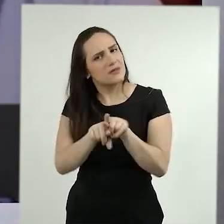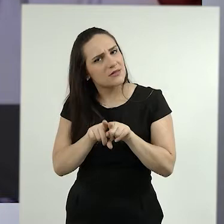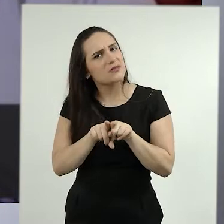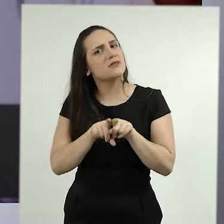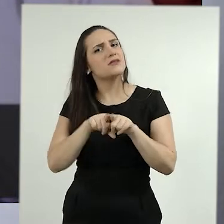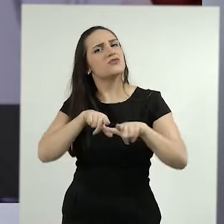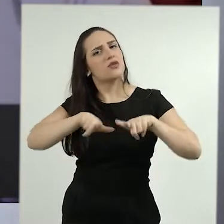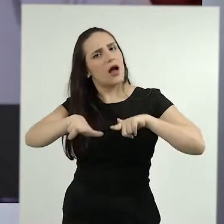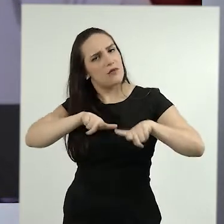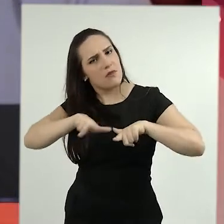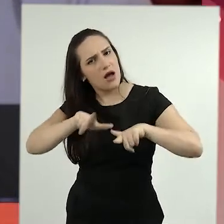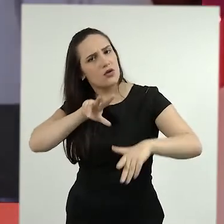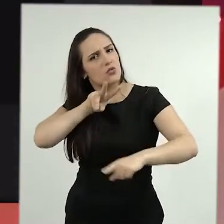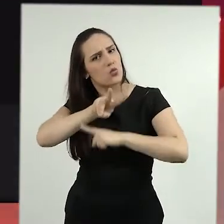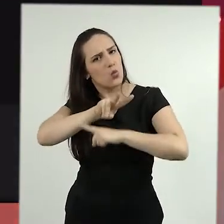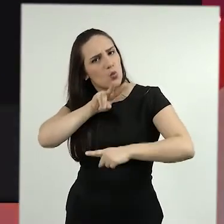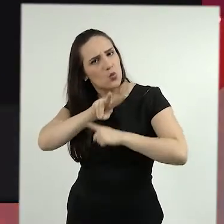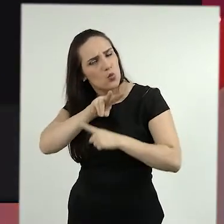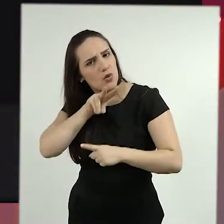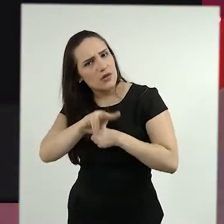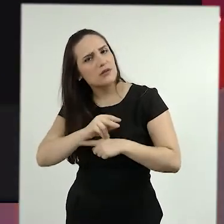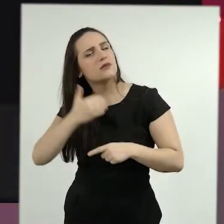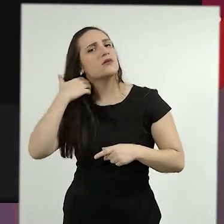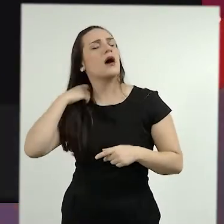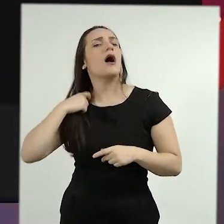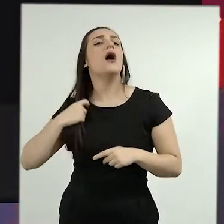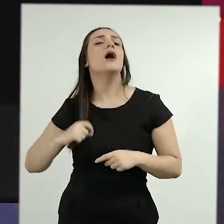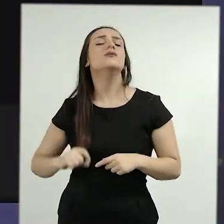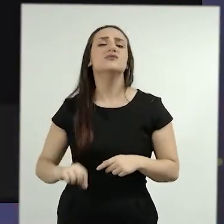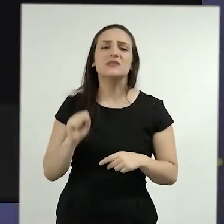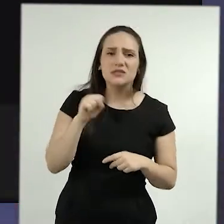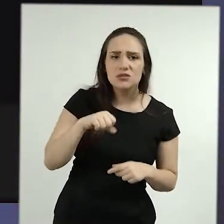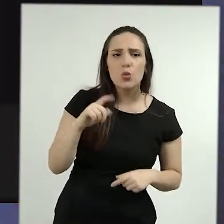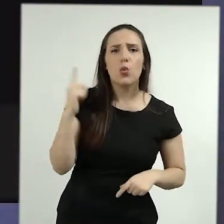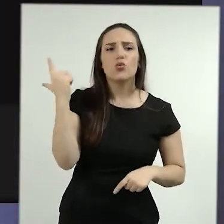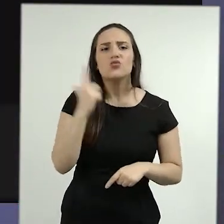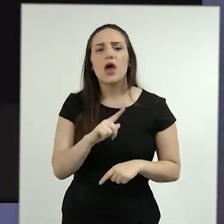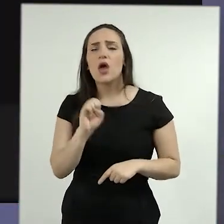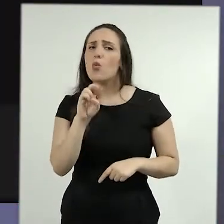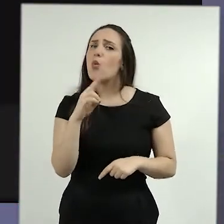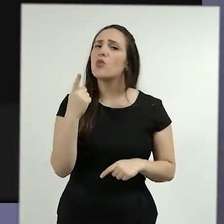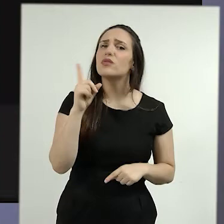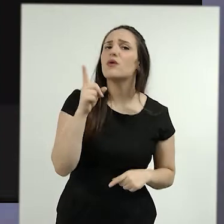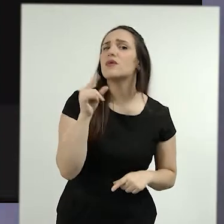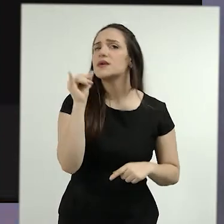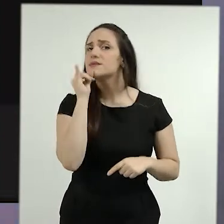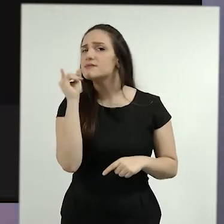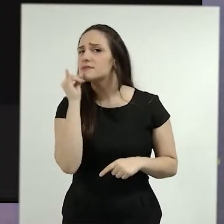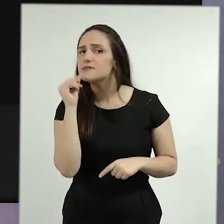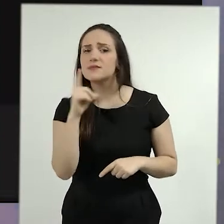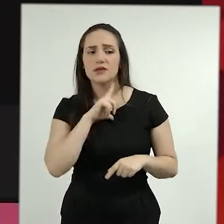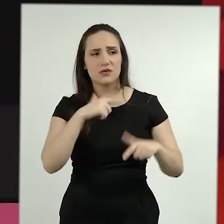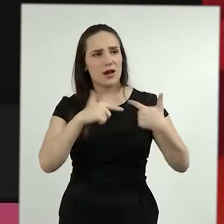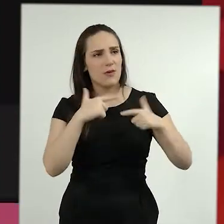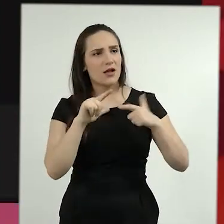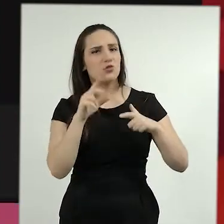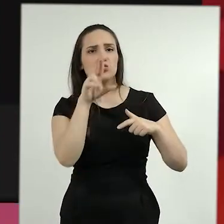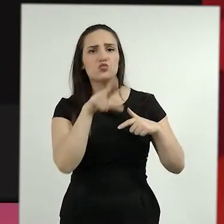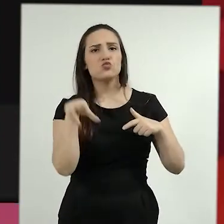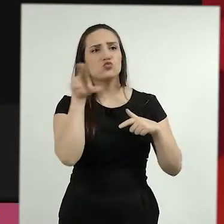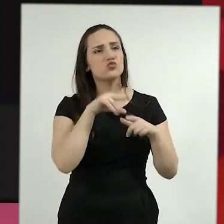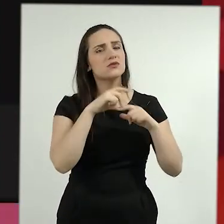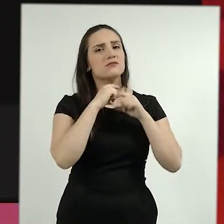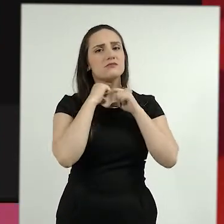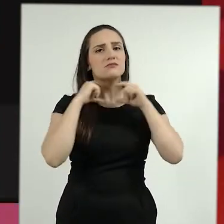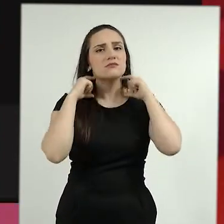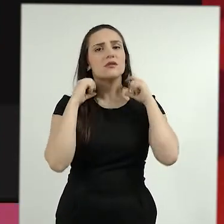aliados a essa questão do trabalho de monitoramento feito com os animais, né, inclusive com o trabalho de rádio